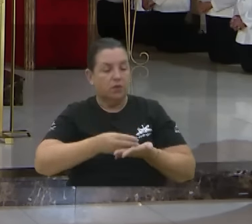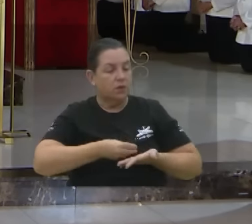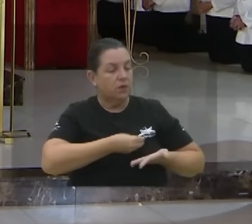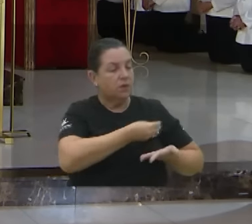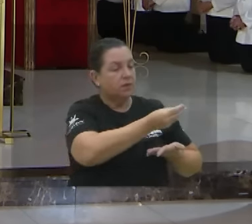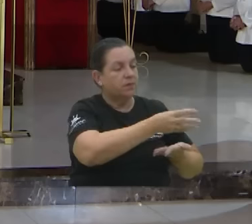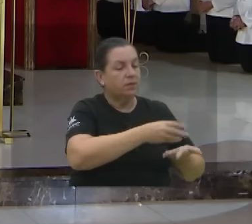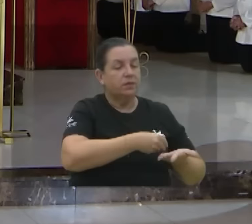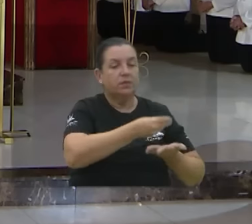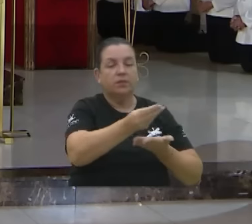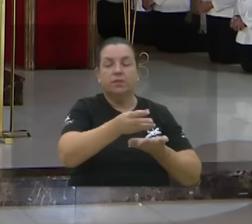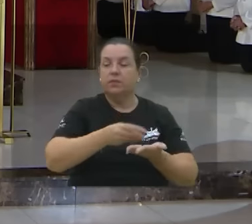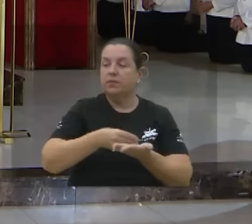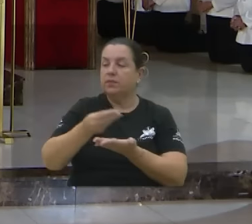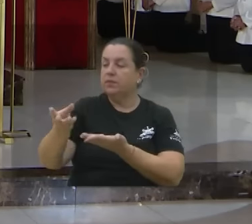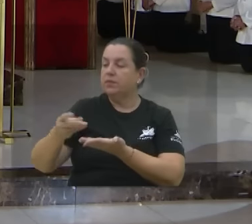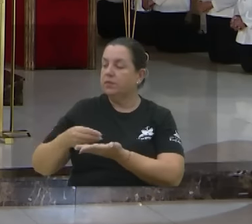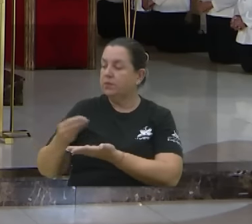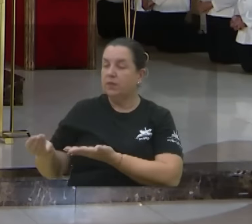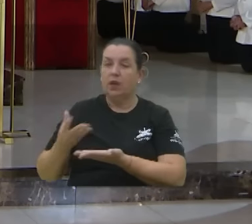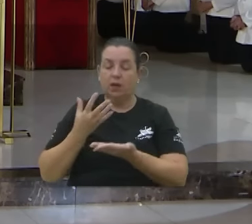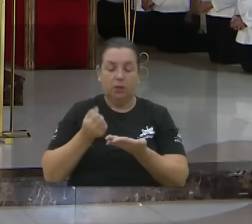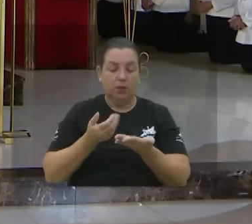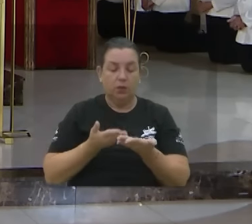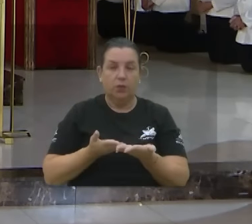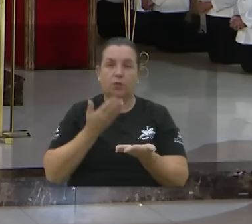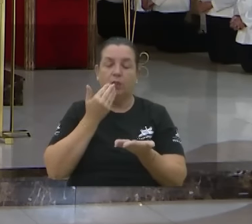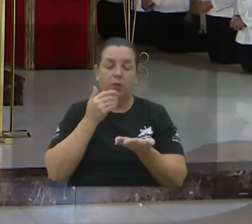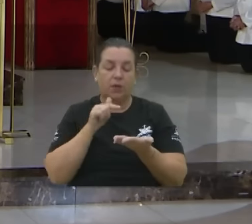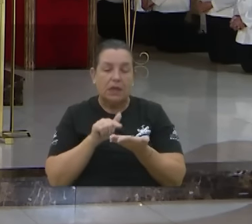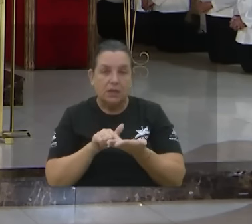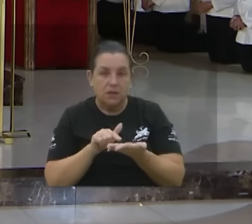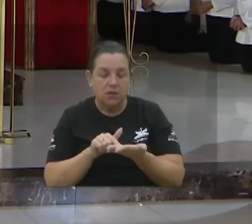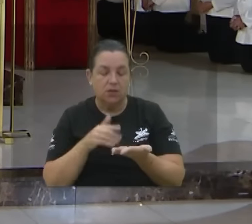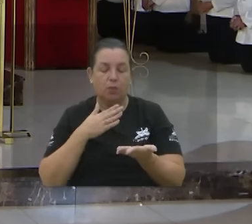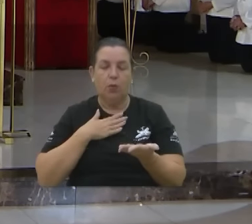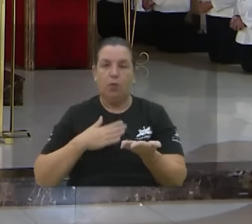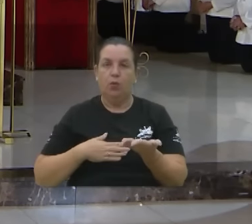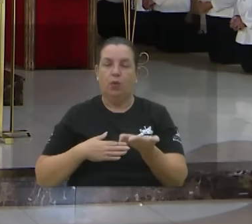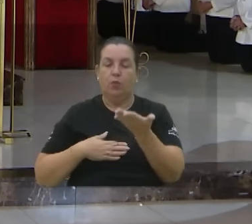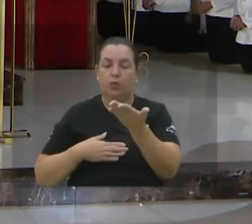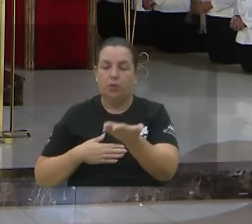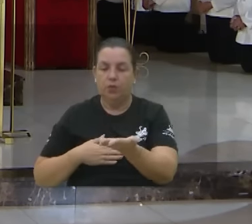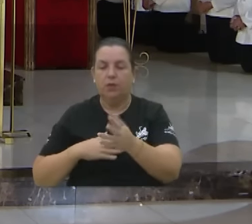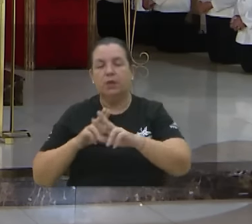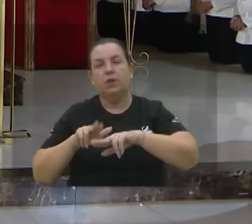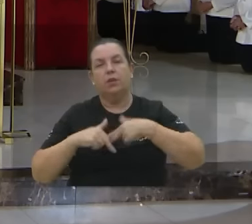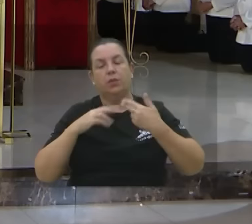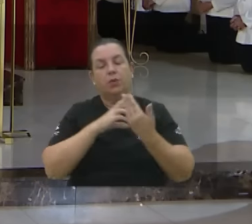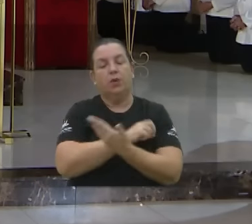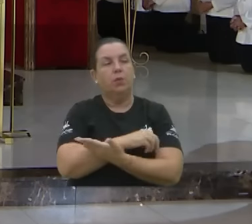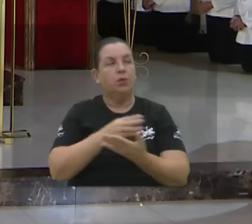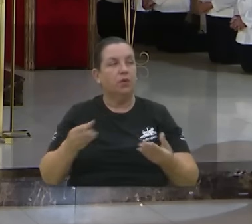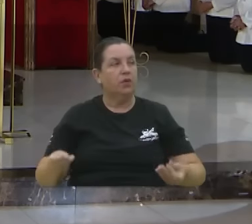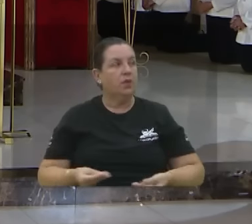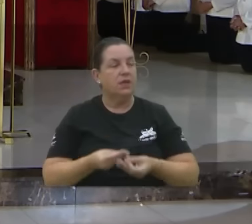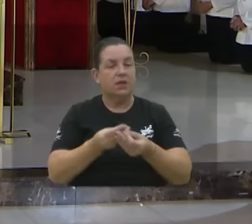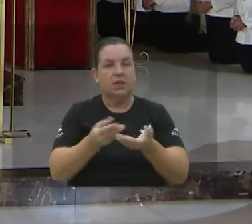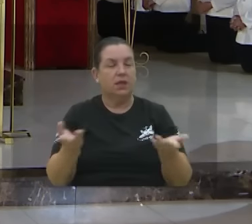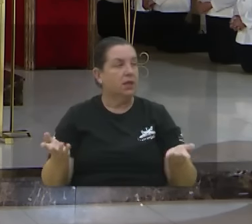dizendo: tomai todos e comei, isto é o meu corpo, que será